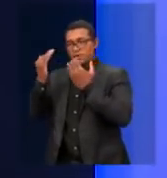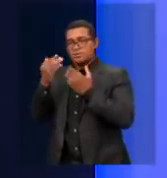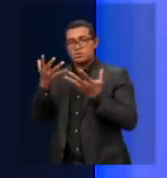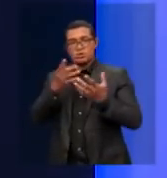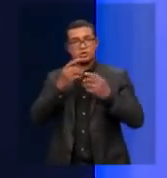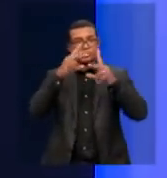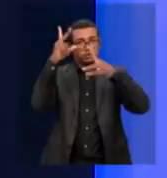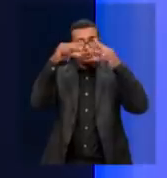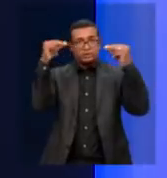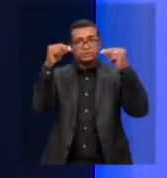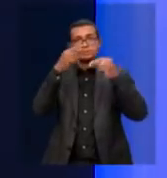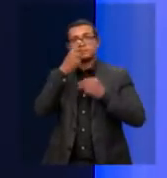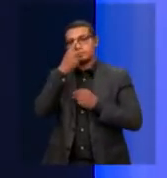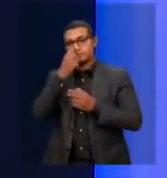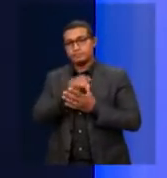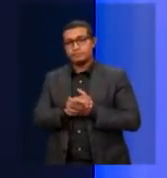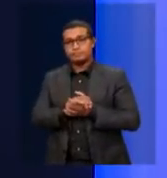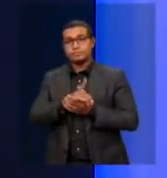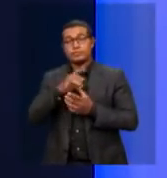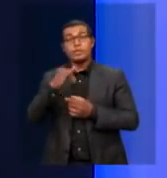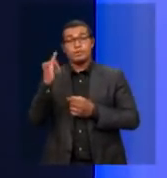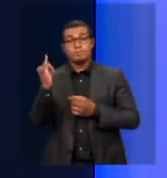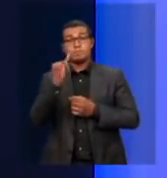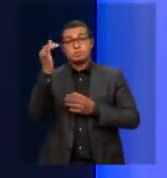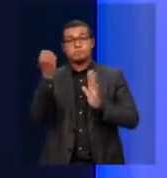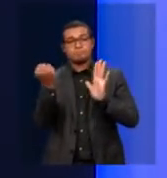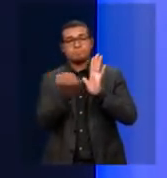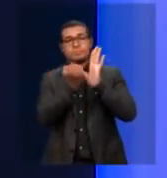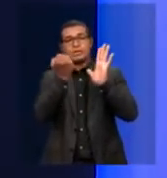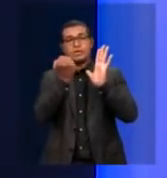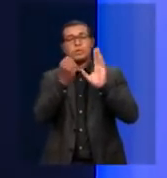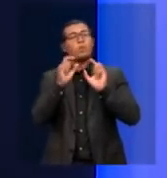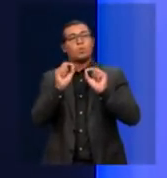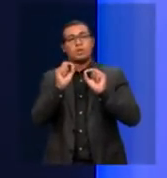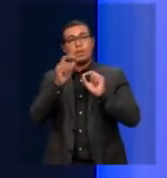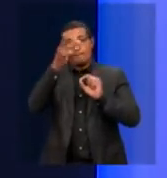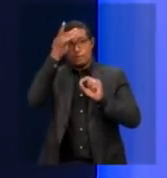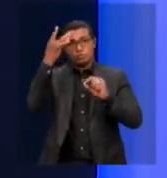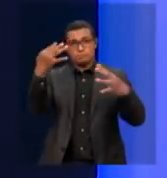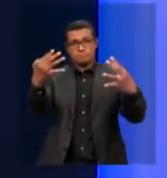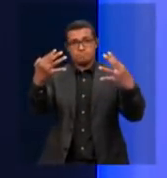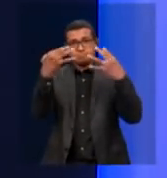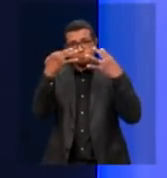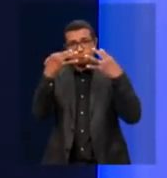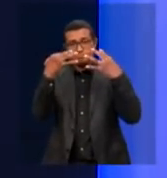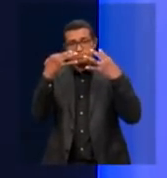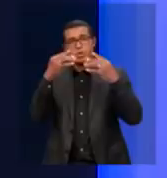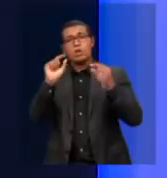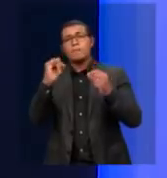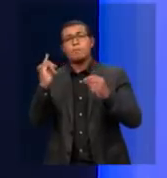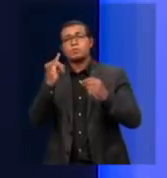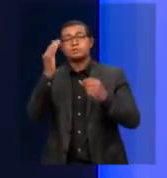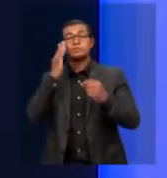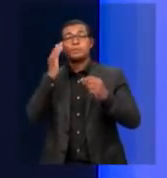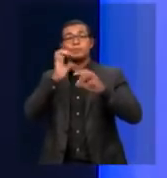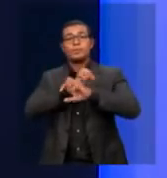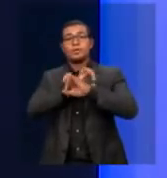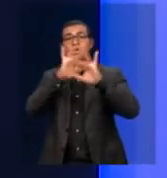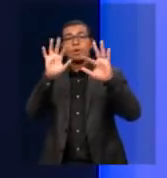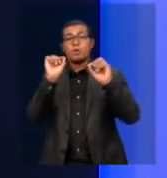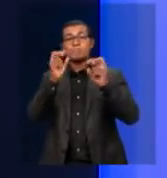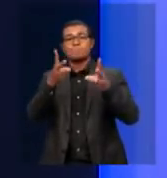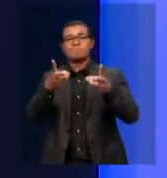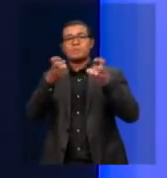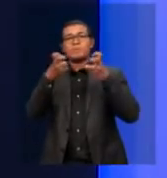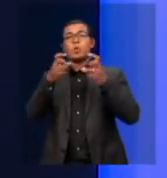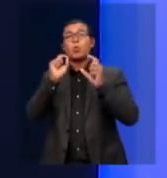essa é uma marca importante pra nós trazemos aqui para os eleitores as eleitoras é de fato perceberem o que é um